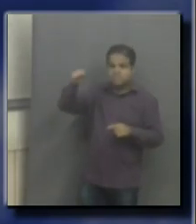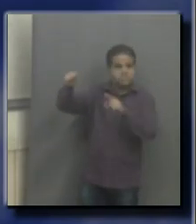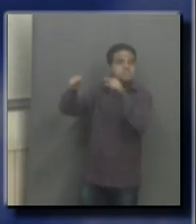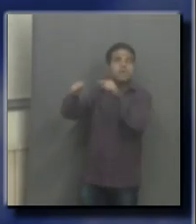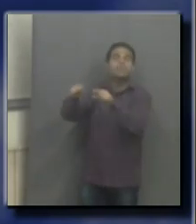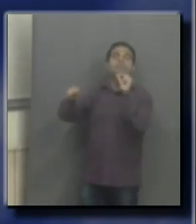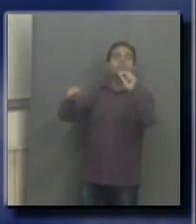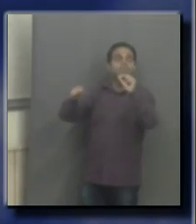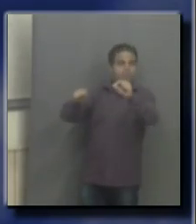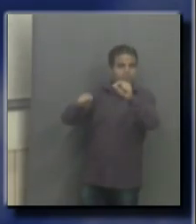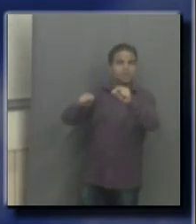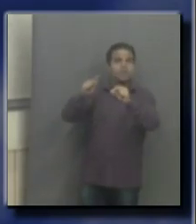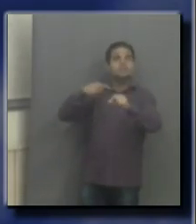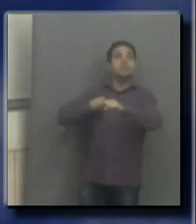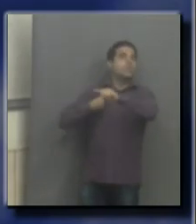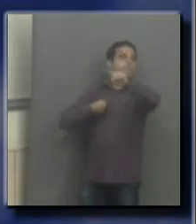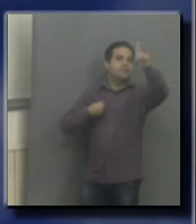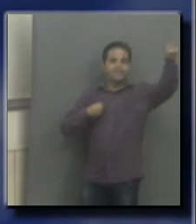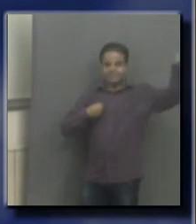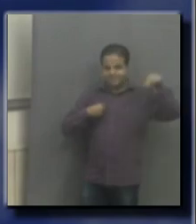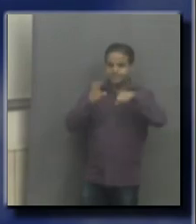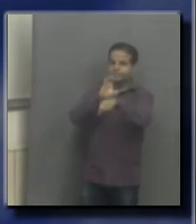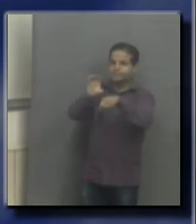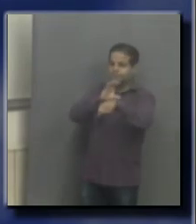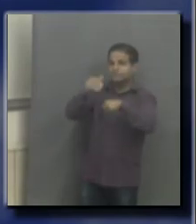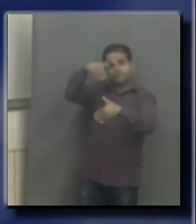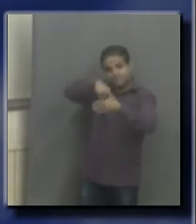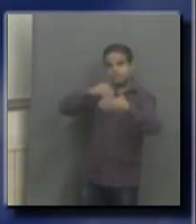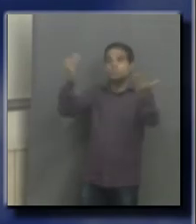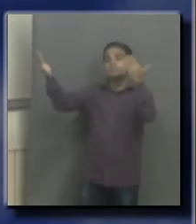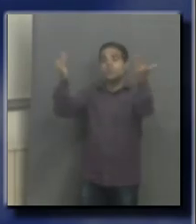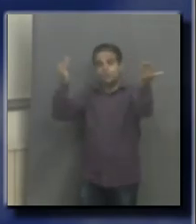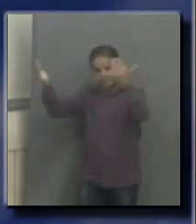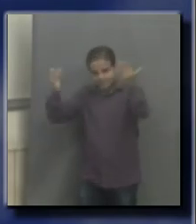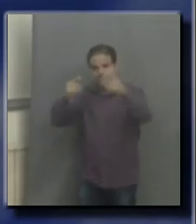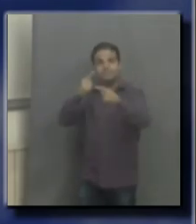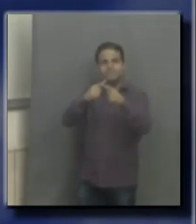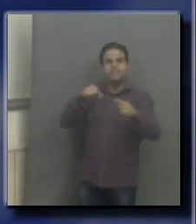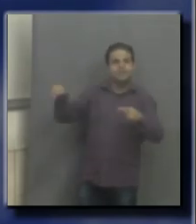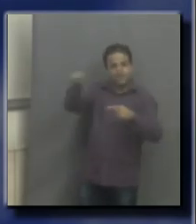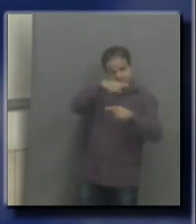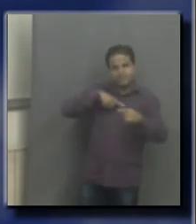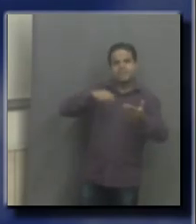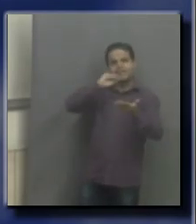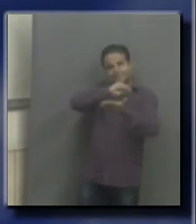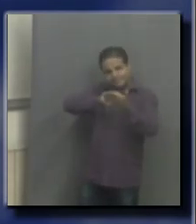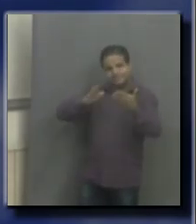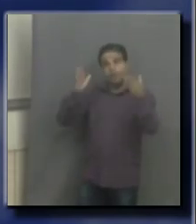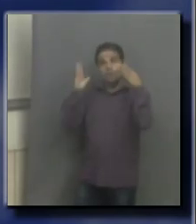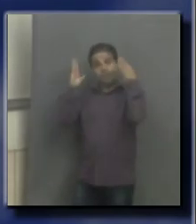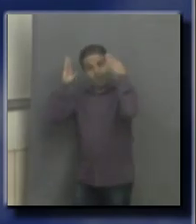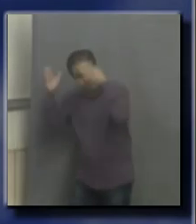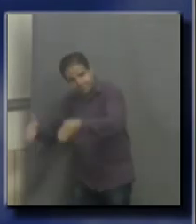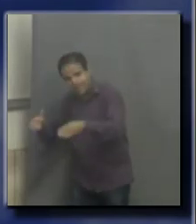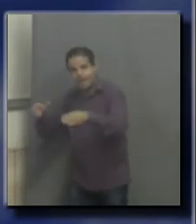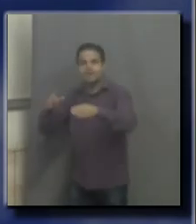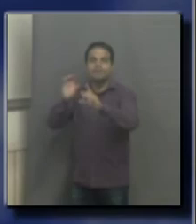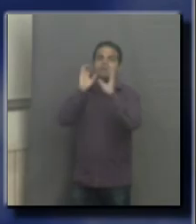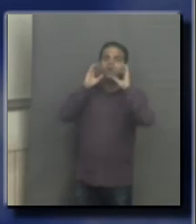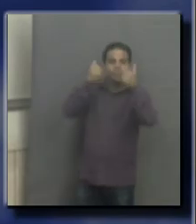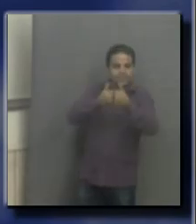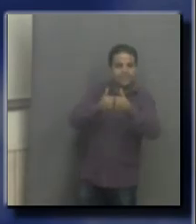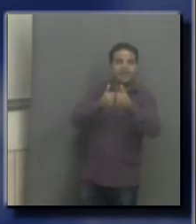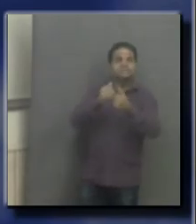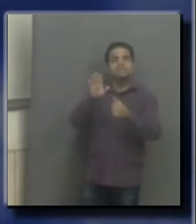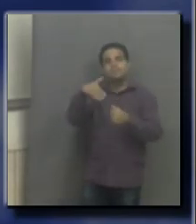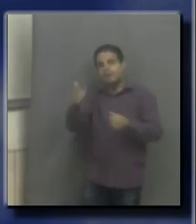elas estão muito presentes num curso de psicologia, porque a gente sempre tem muitas atividades voltadas para a comunidade, mas